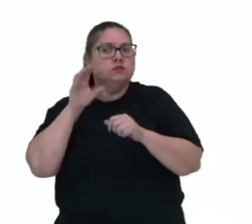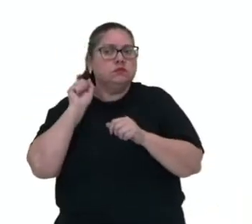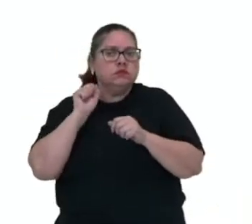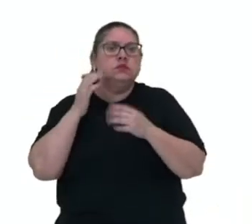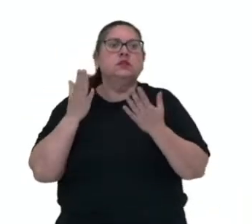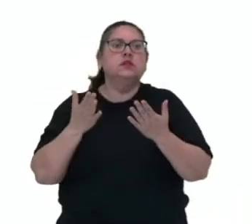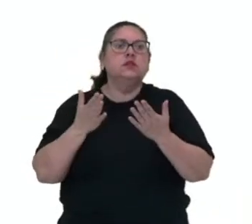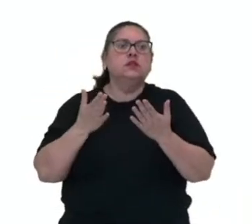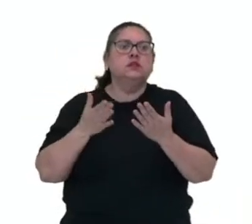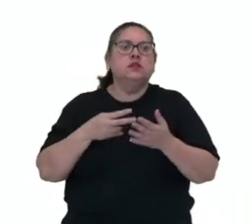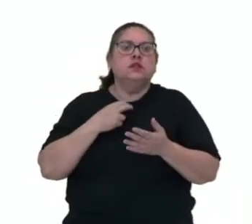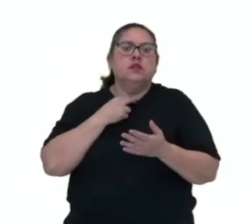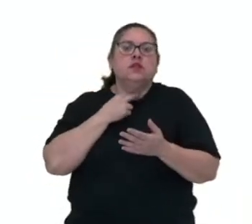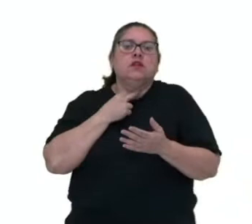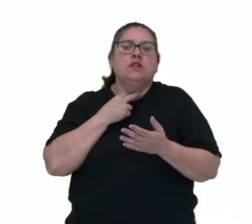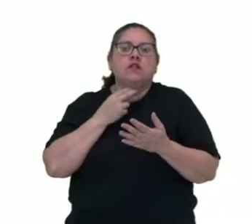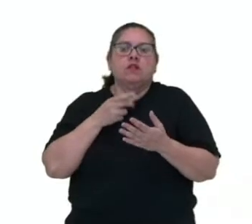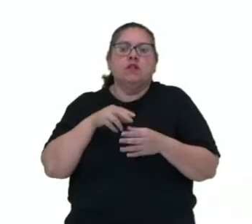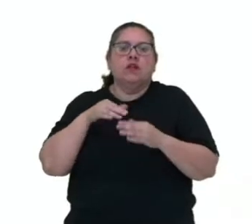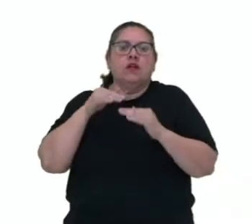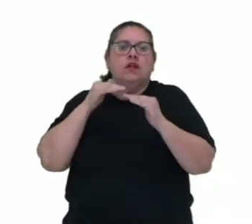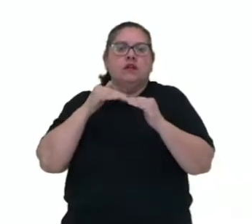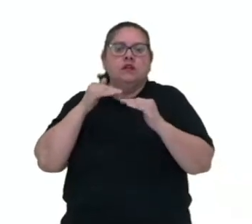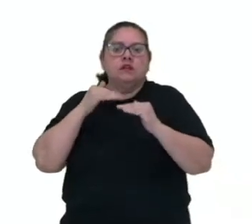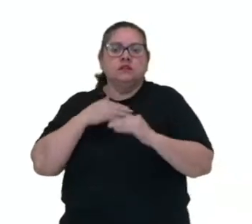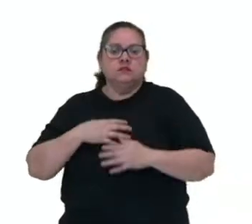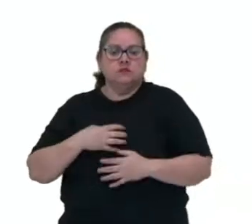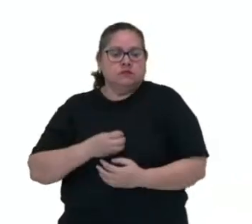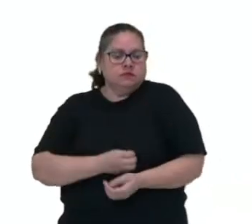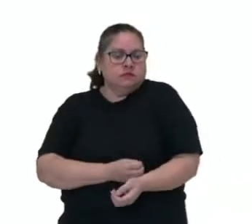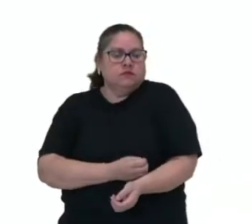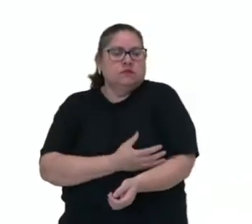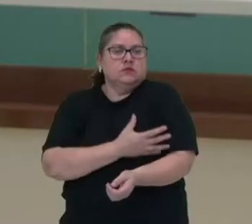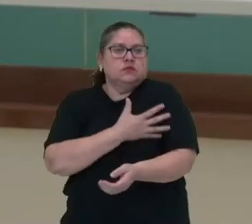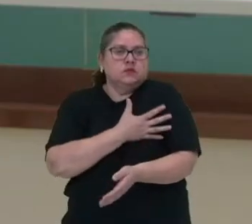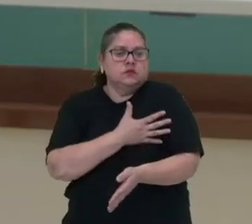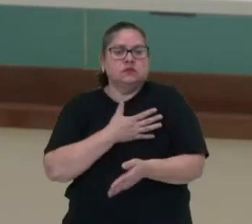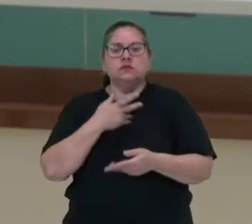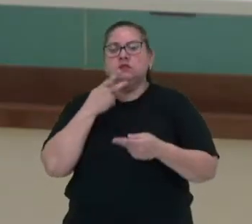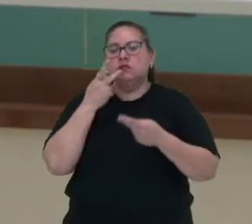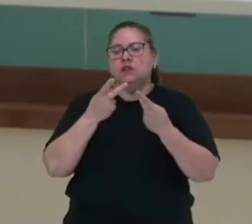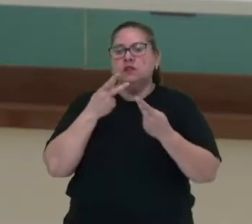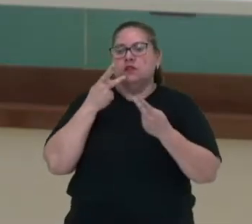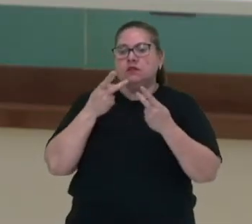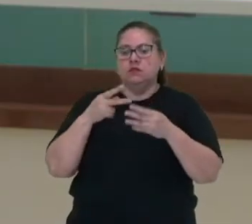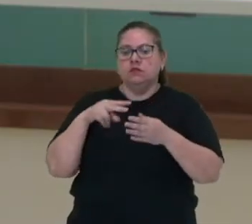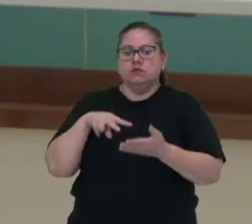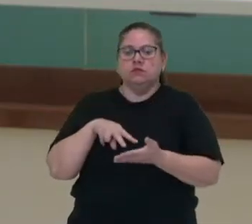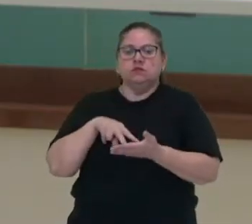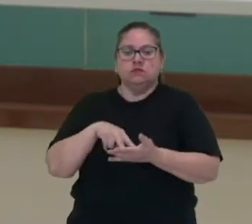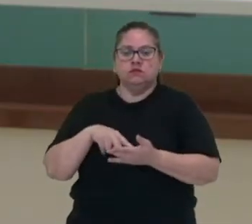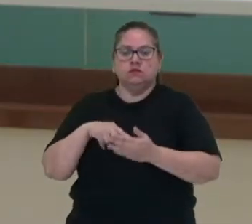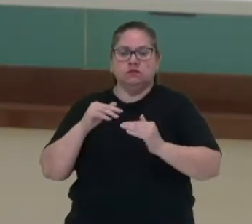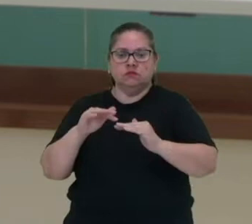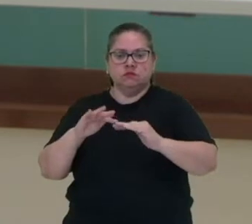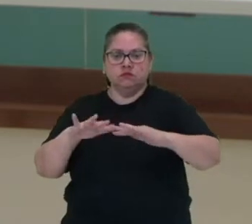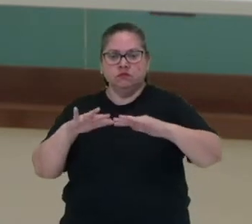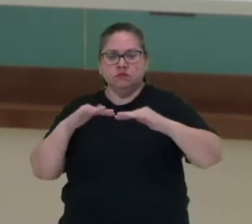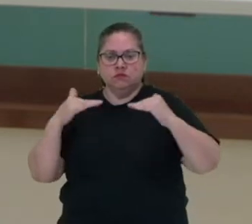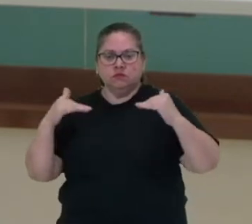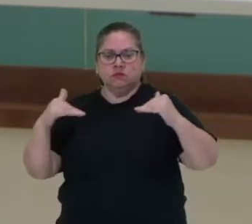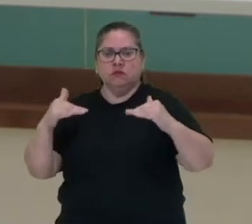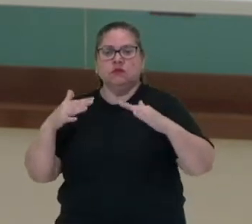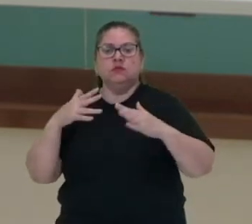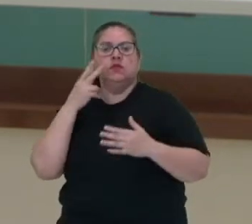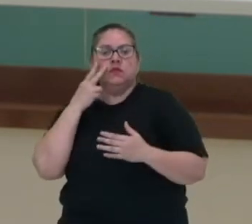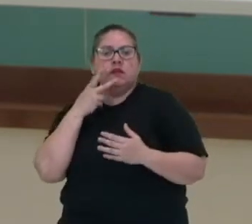ouvir. Esse volume ajuda a falar com mais emoção. Então, quando a gente vai falar para algum público, a gente precisa tentar falar